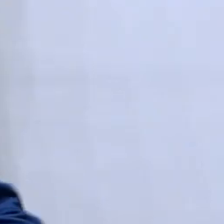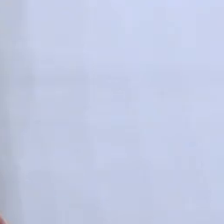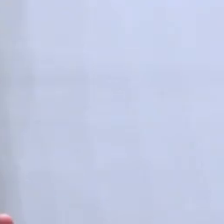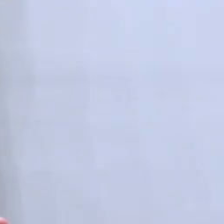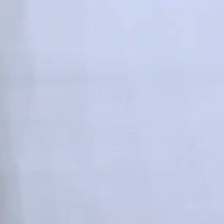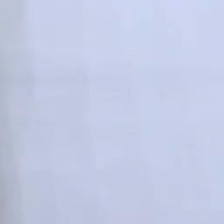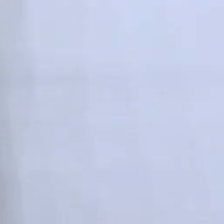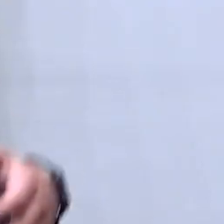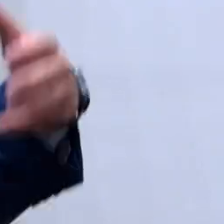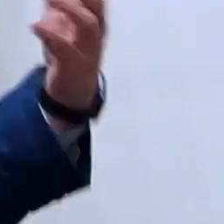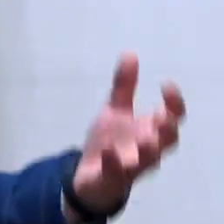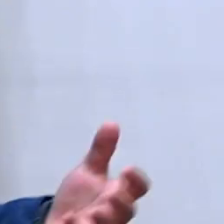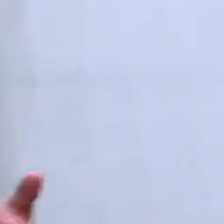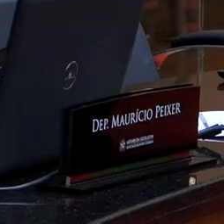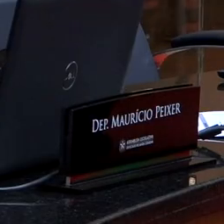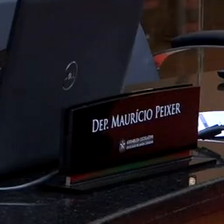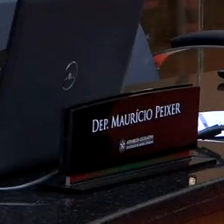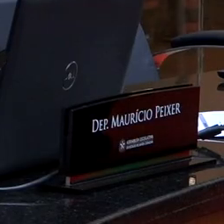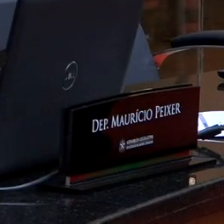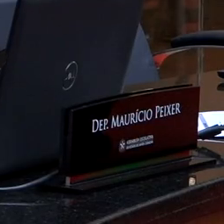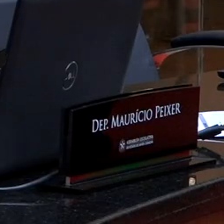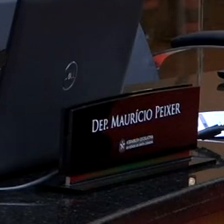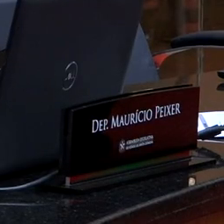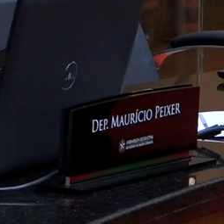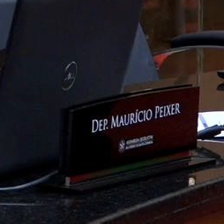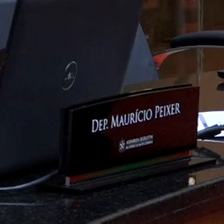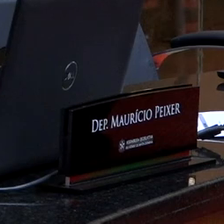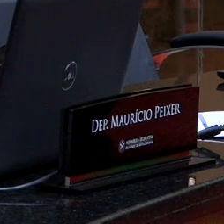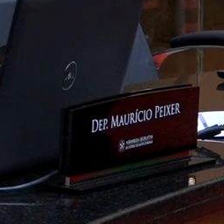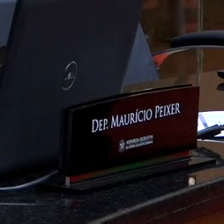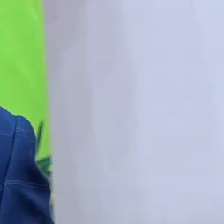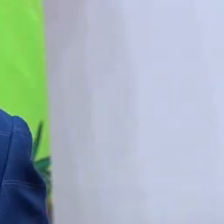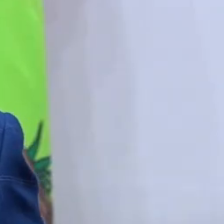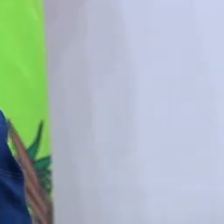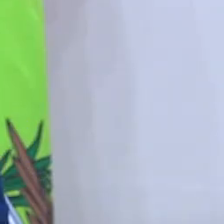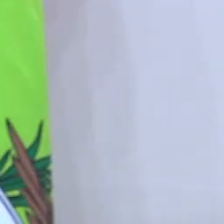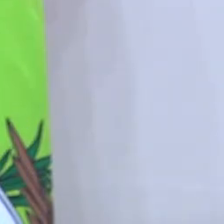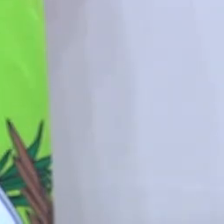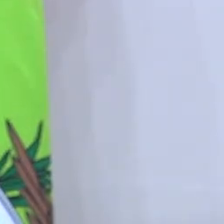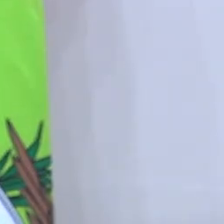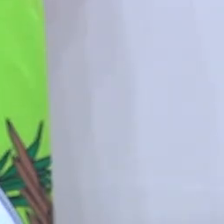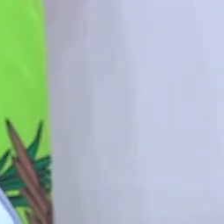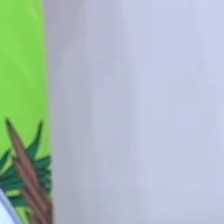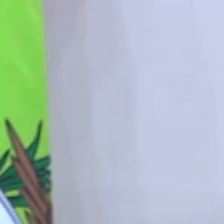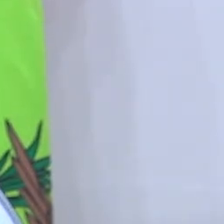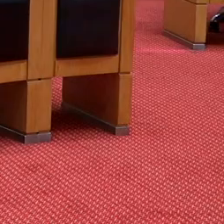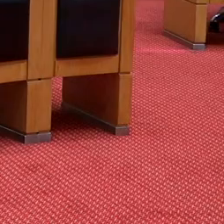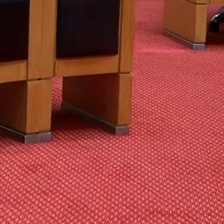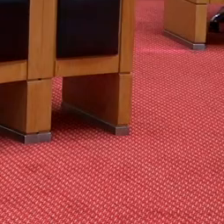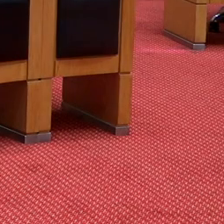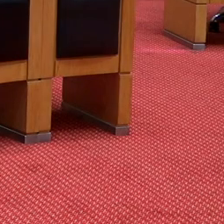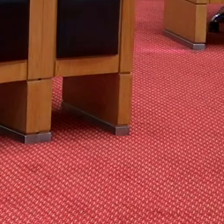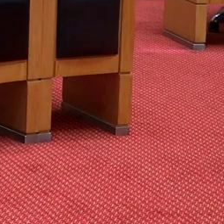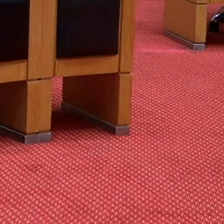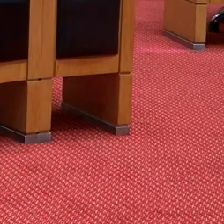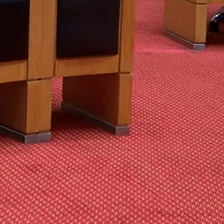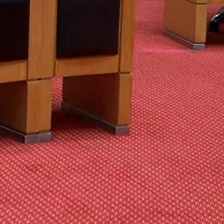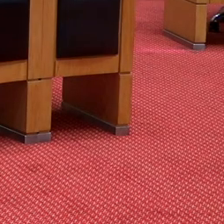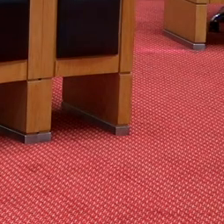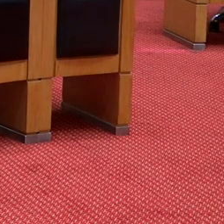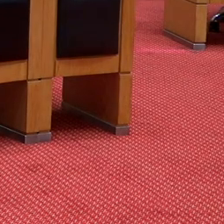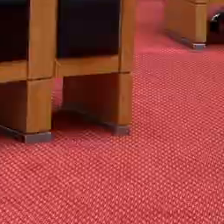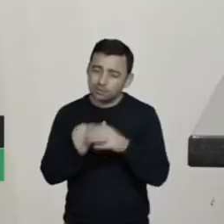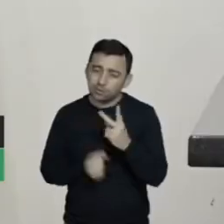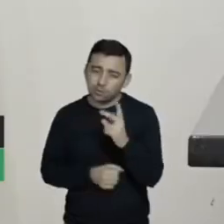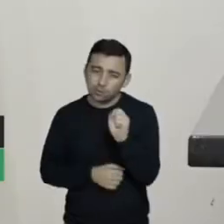na manhã desta quinta-feira E aproveitou para reivindicar mais atenção com a rodovia federal que corta